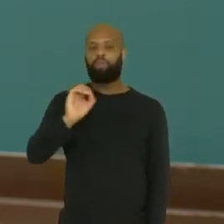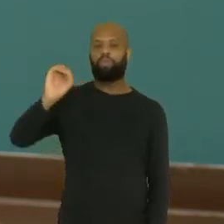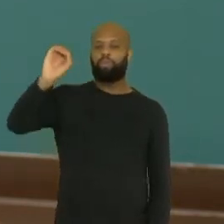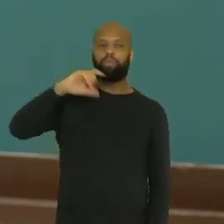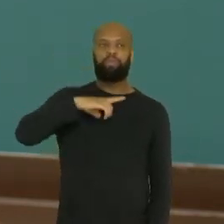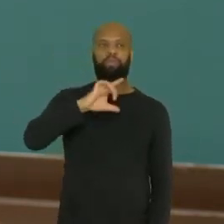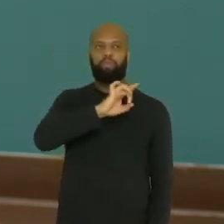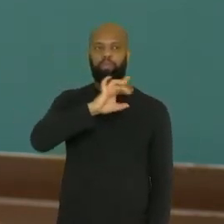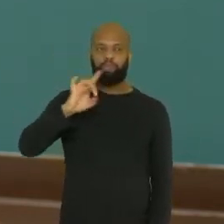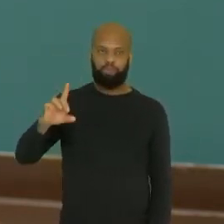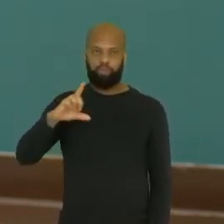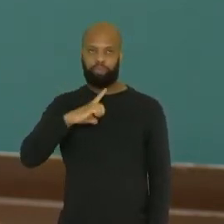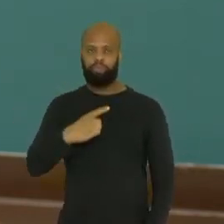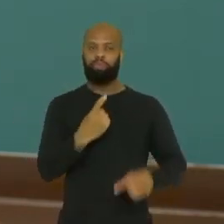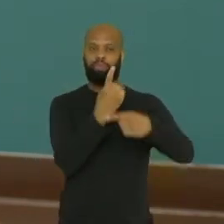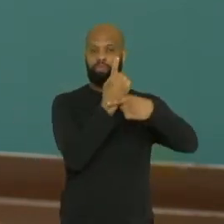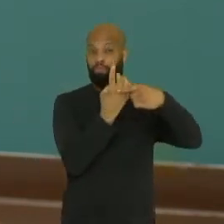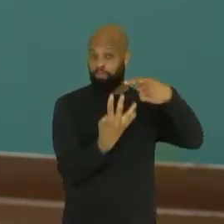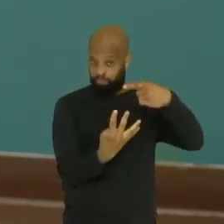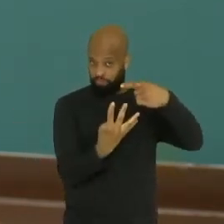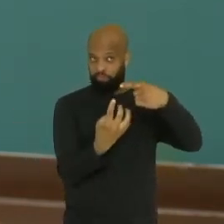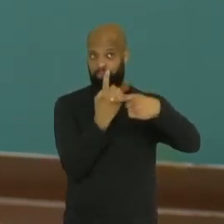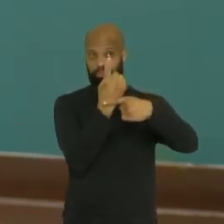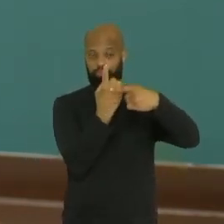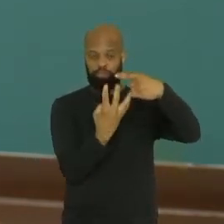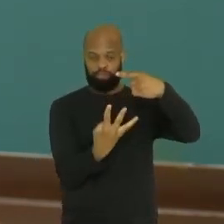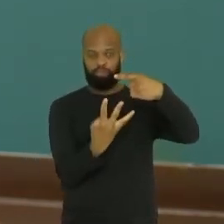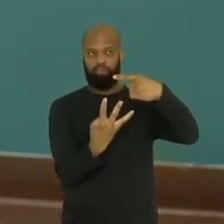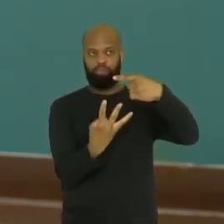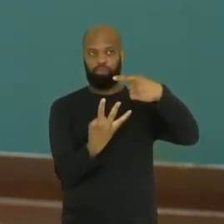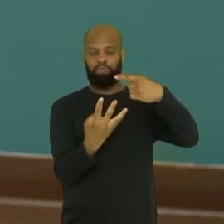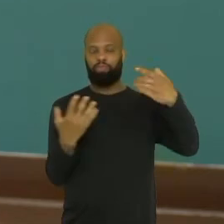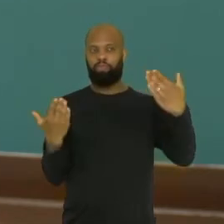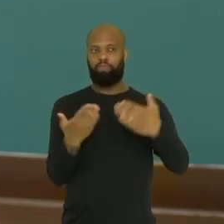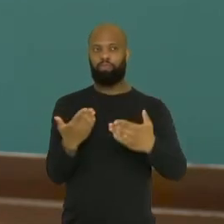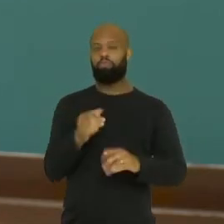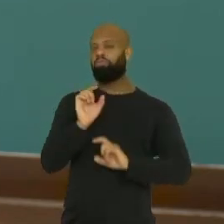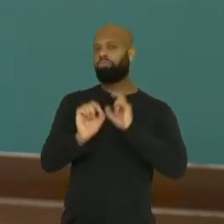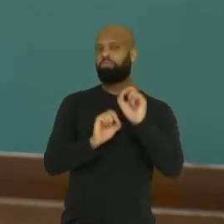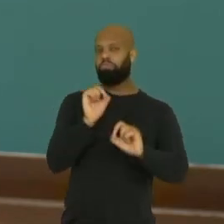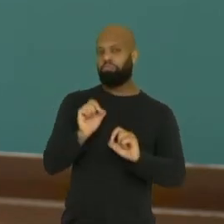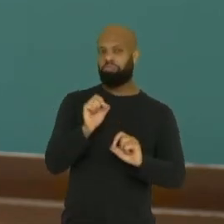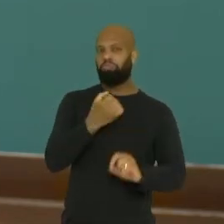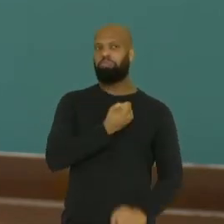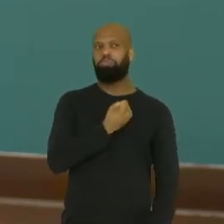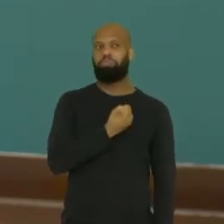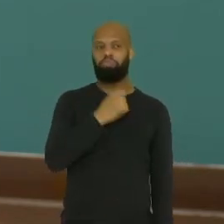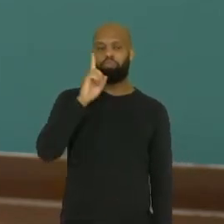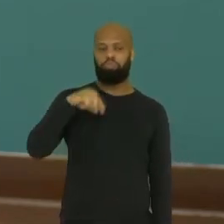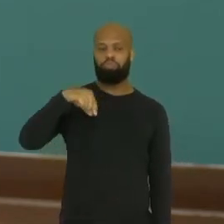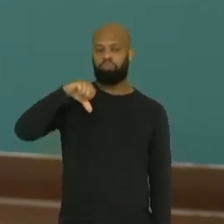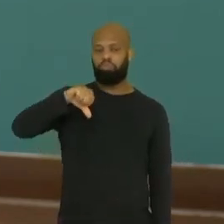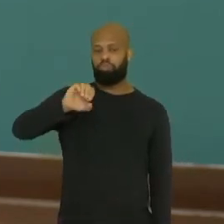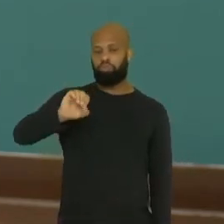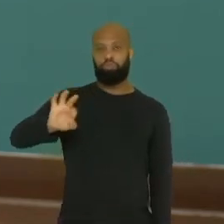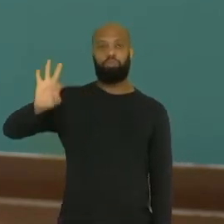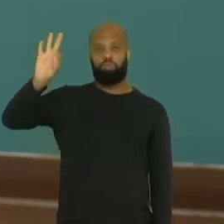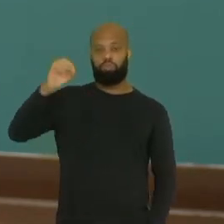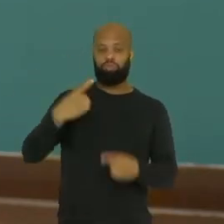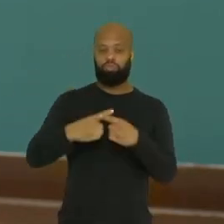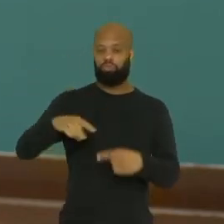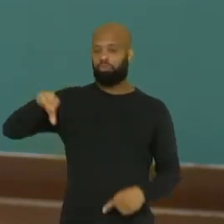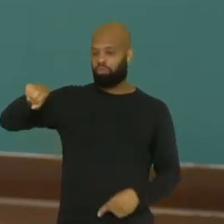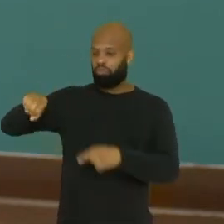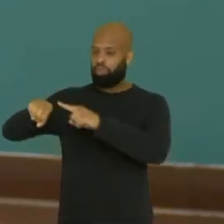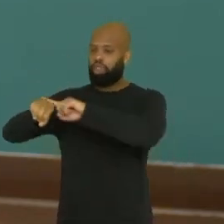uma daquelas voltas que a gente verificou. Então, se o ângulo deu 1/4 de volta, então ele saiu do zero e parou